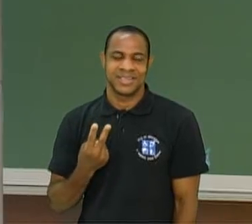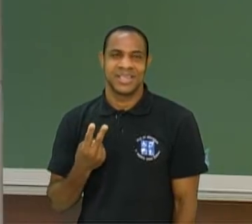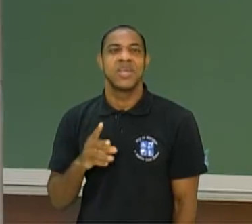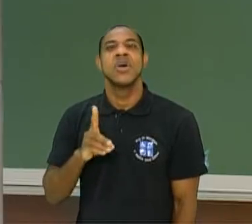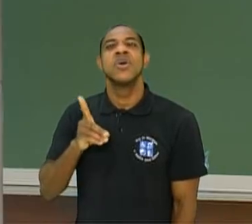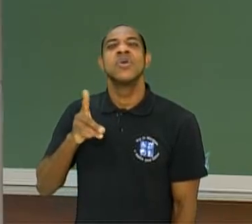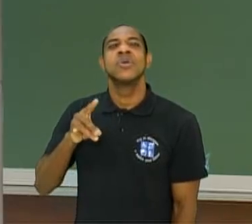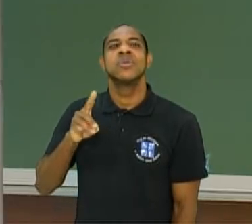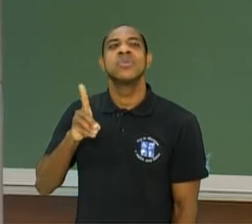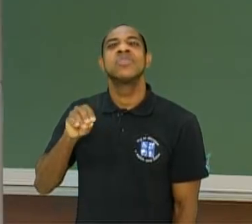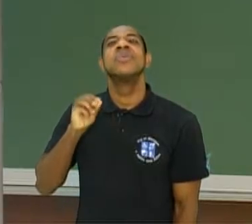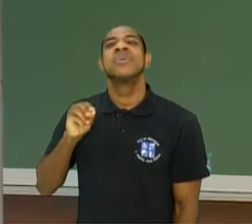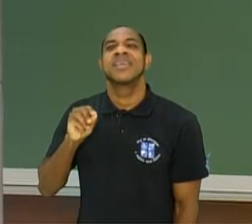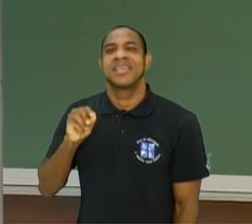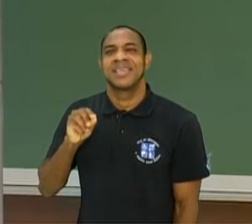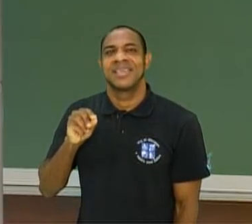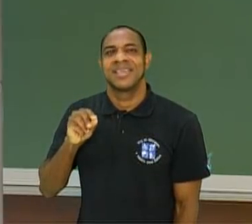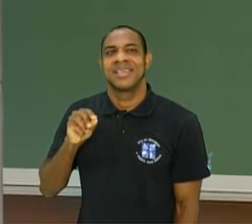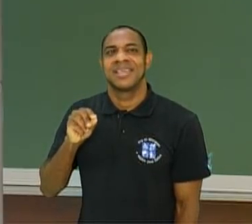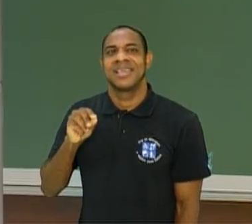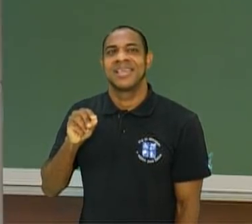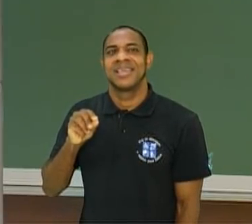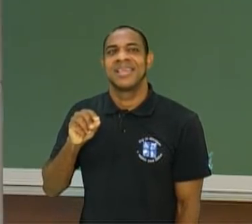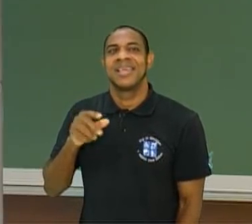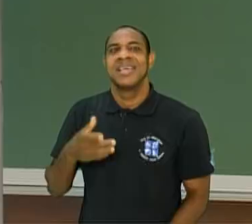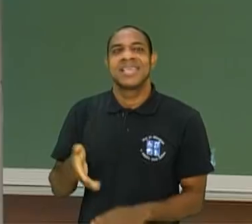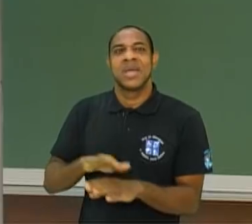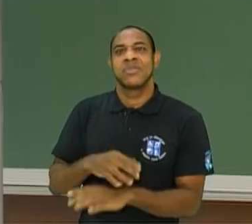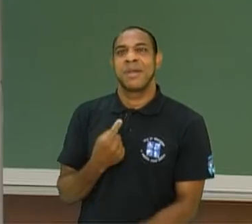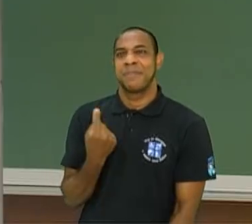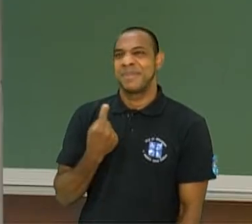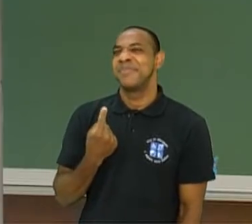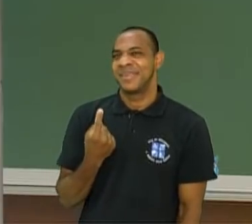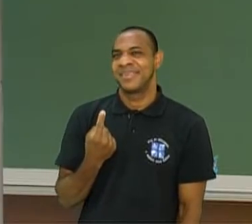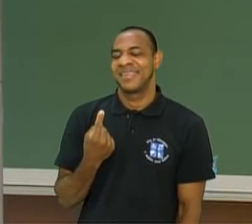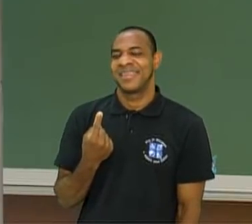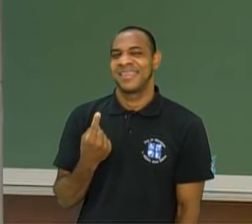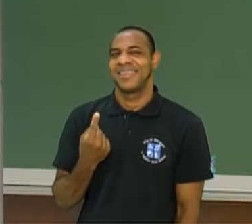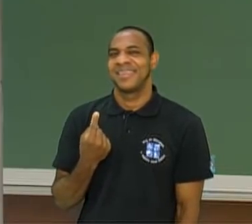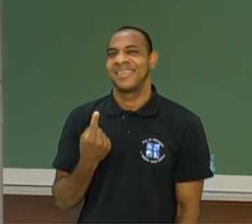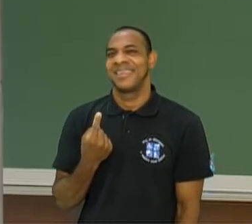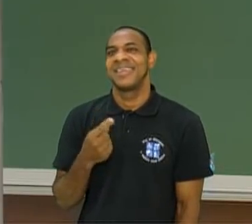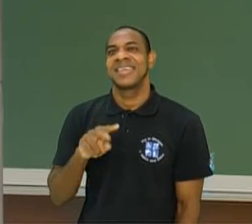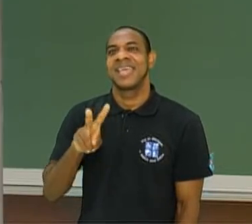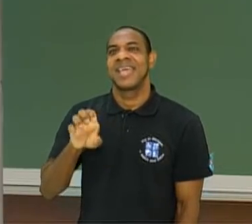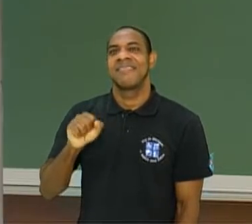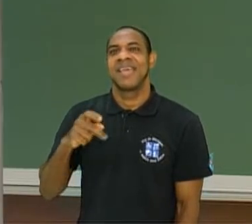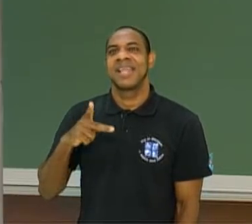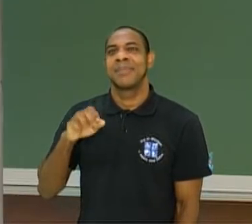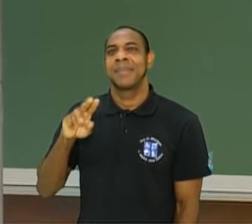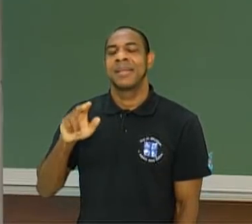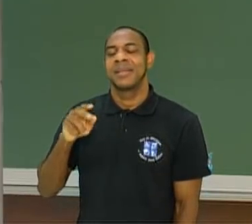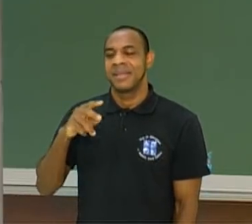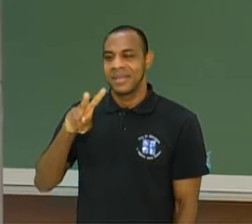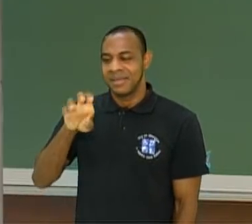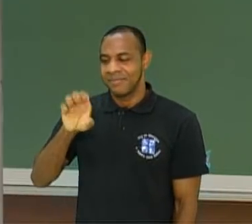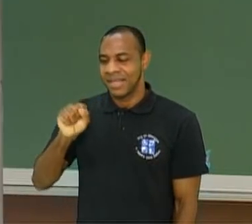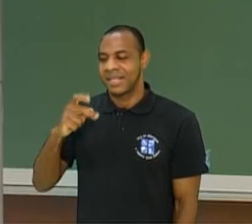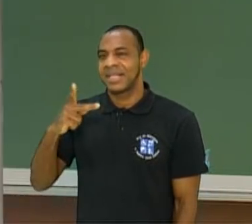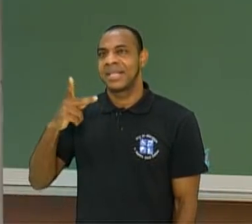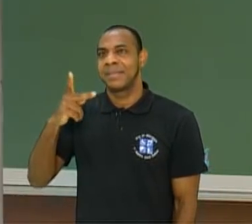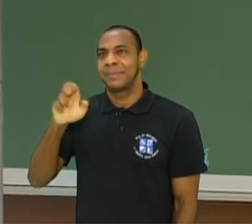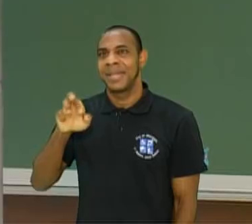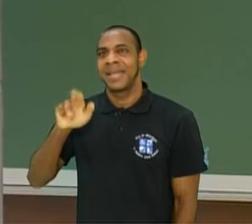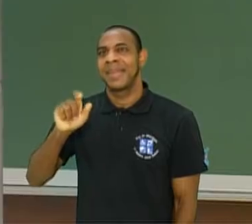dizer véspera. Então, no caso, o termo Halloween quer dizer véspera do Dia de Todos os Santos. E